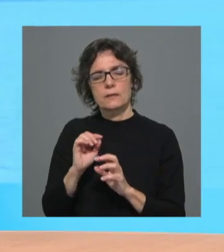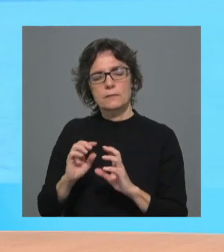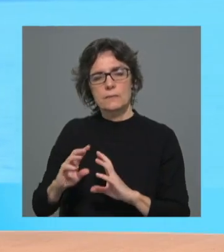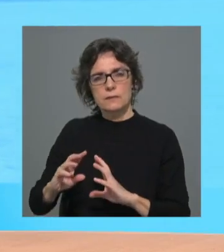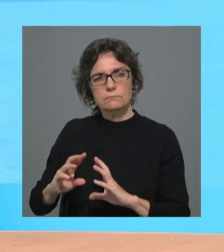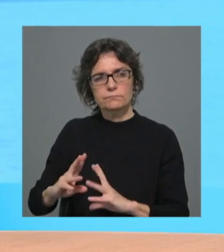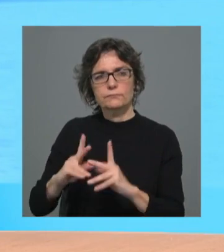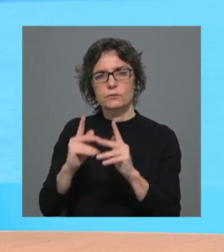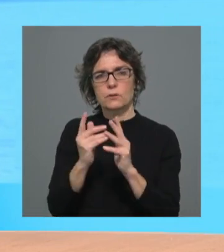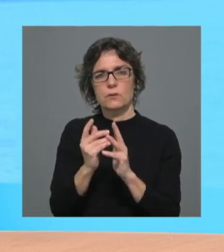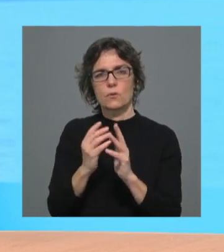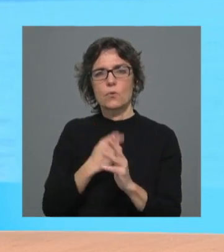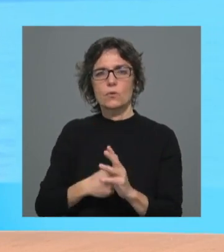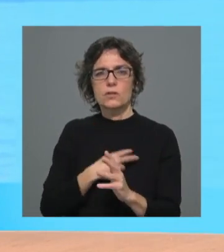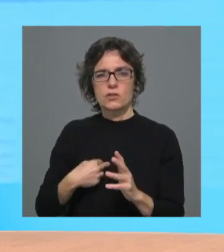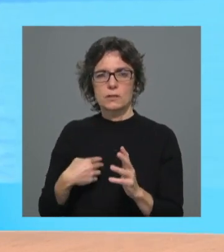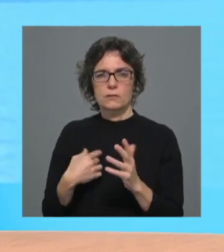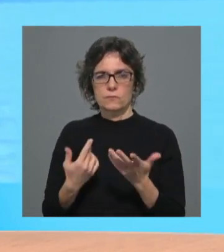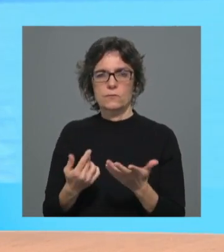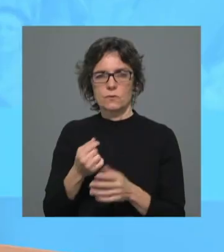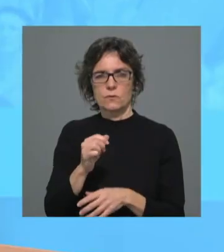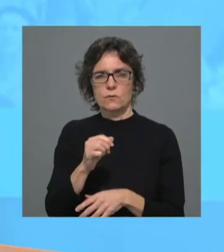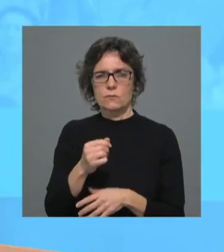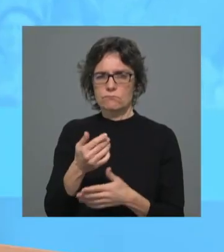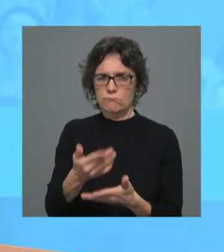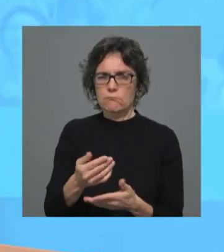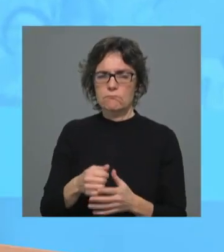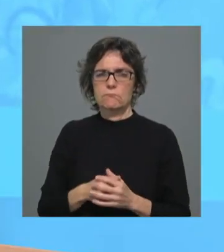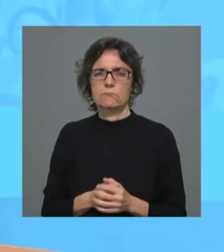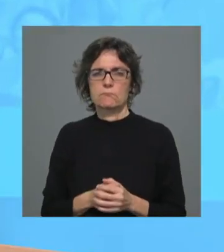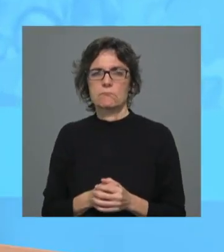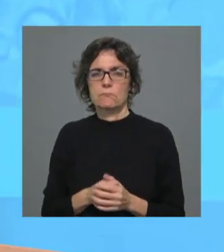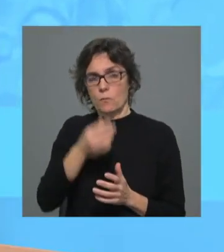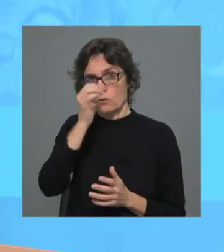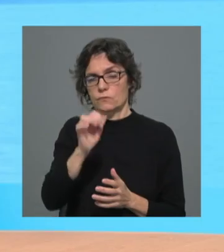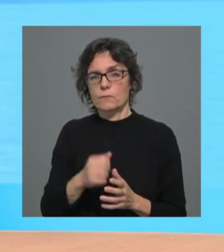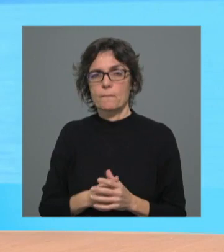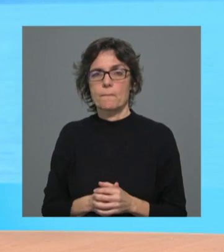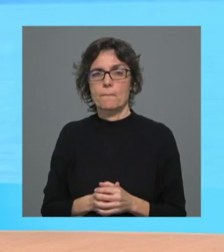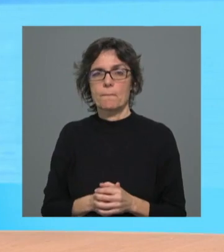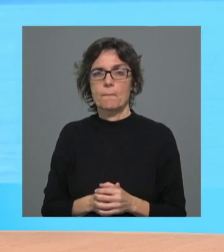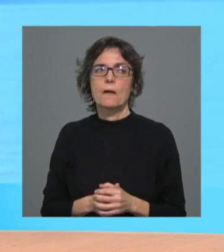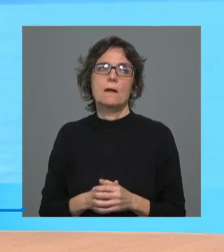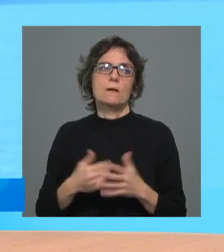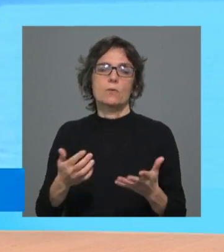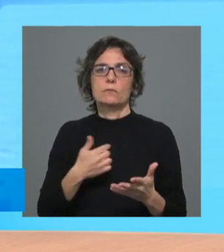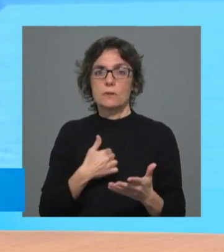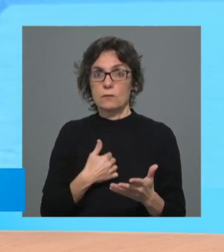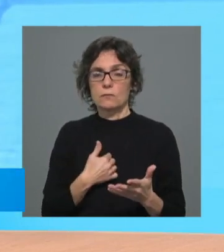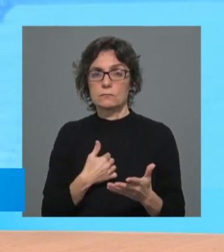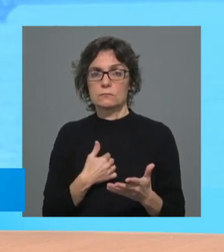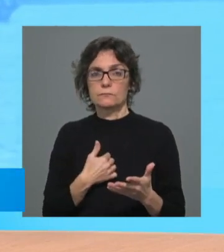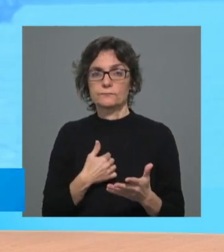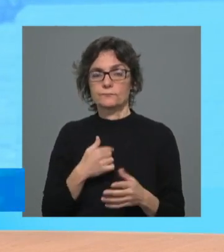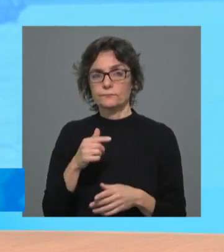está a crescer a olhos vistos e com uma grande força. Eu aí olho com alguma delicadeza